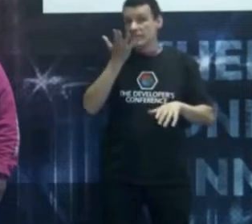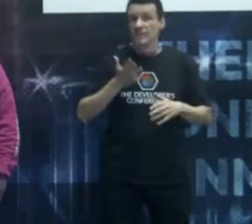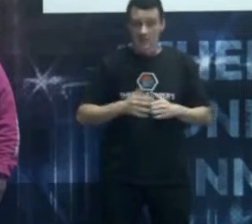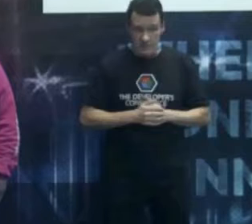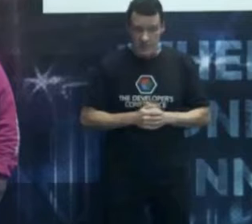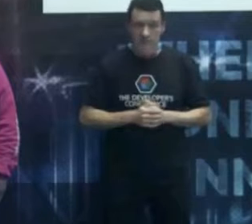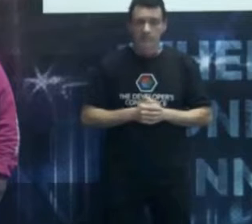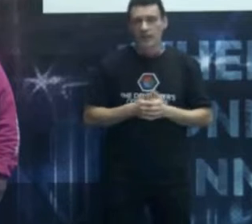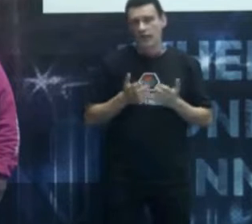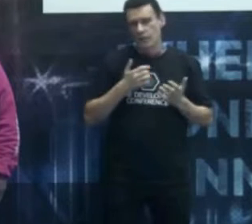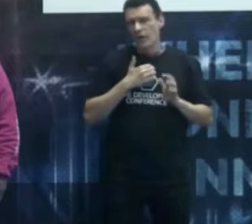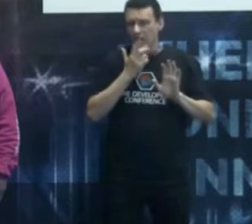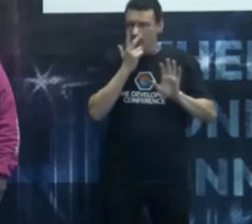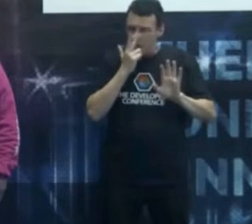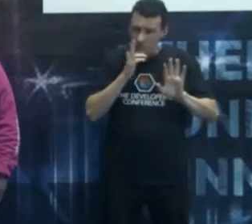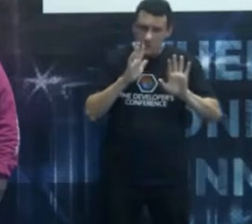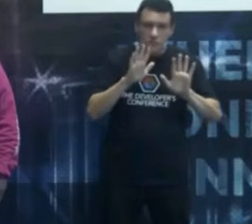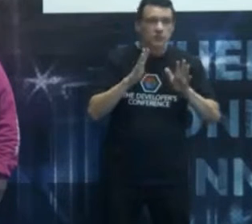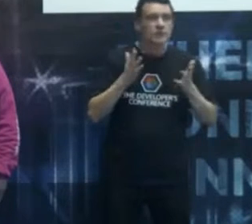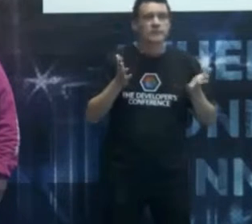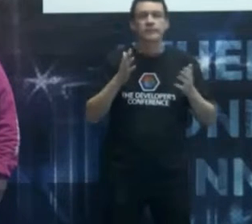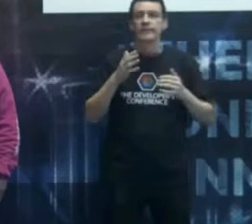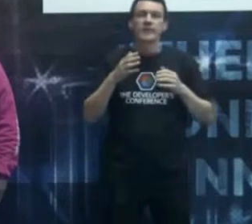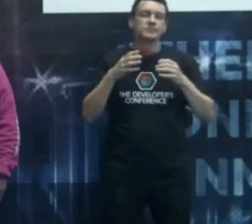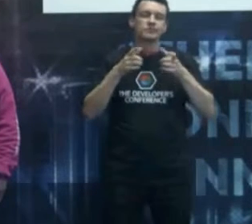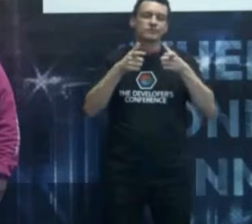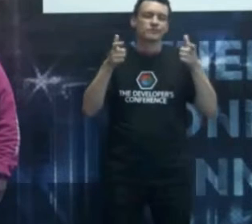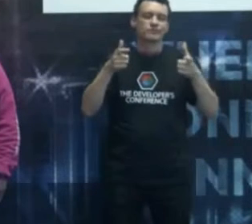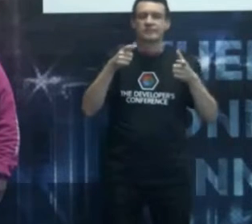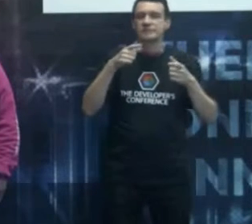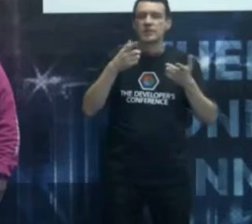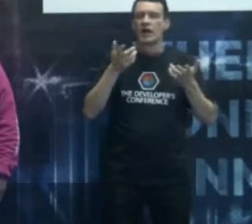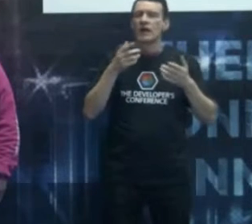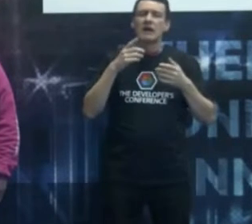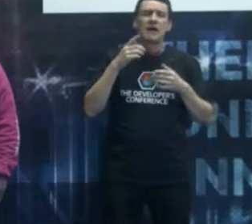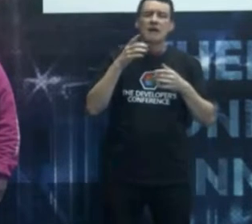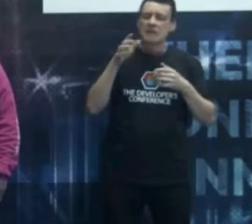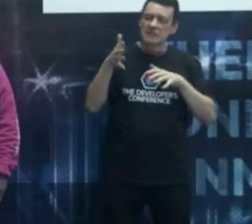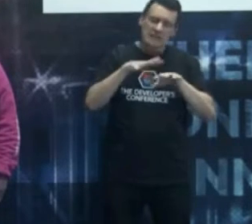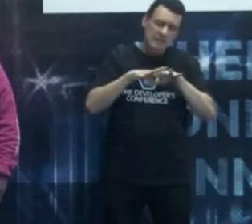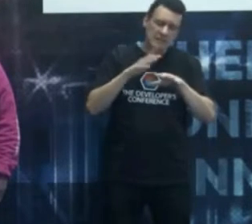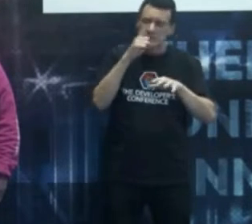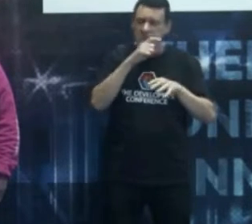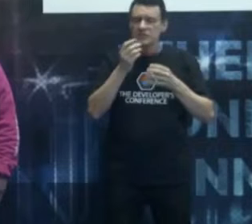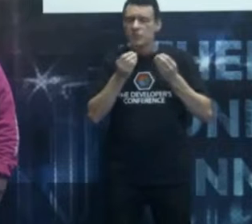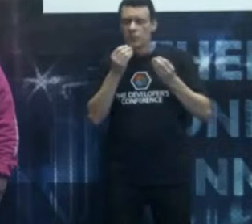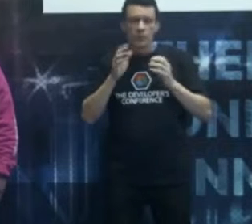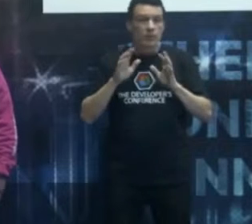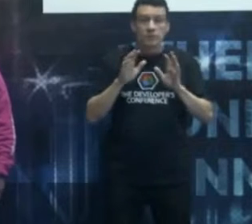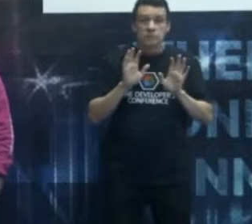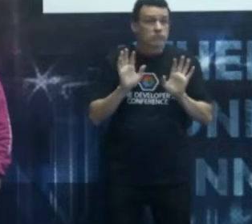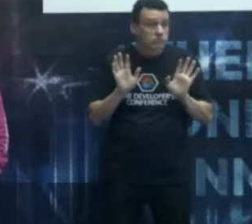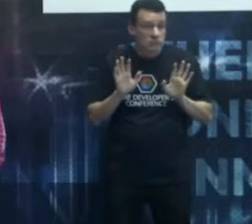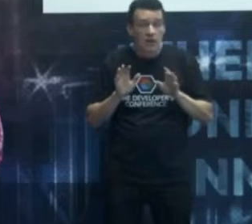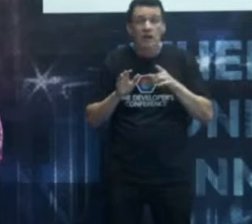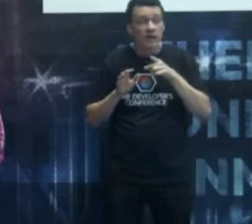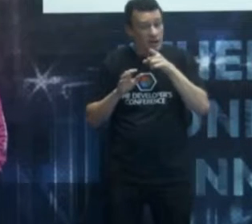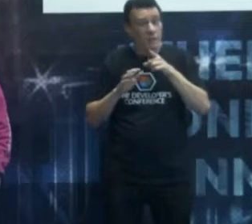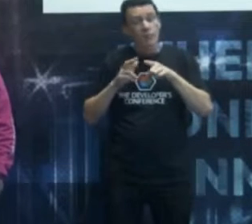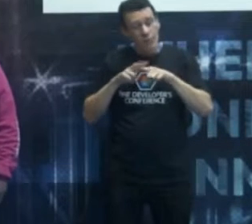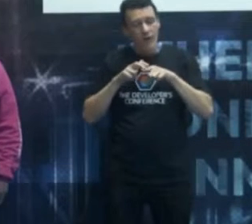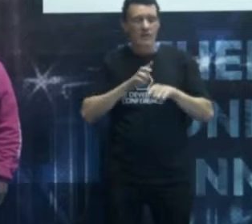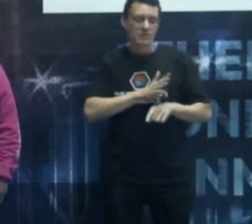normalmente a gente vê quando a gente fala, poxa, como que eu incluo pessoas com deficiência? Ela é uma dificuldade que está muito atrelada a esse preconceito inicial de,